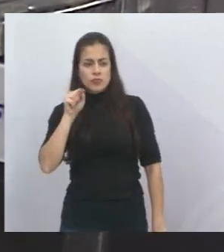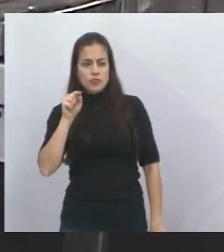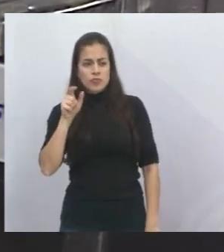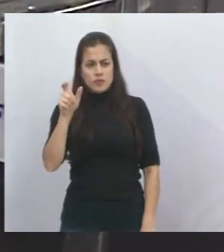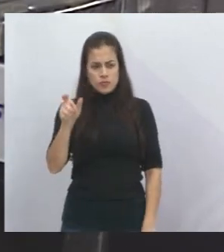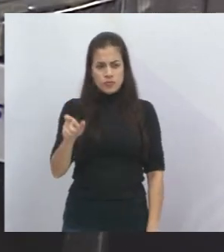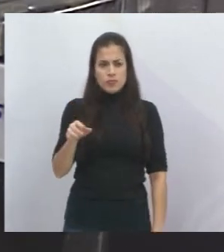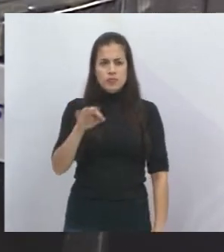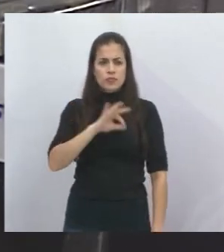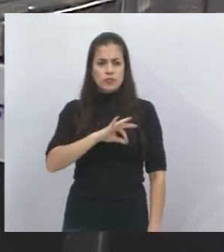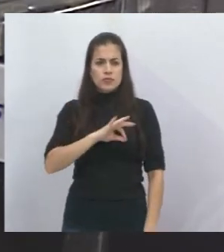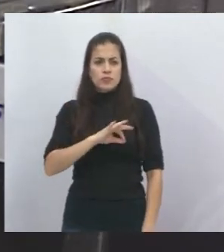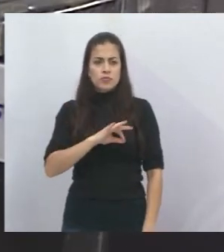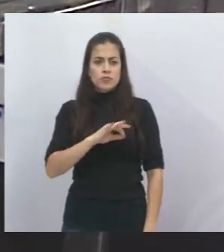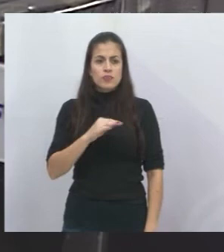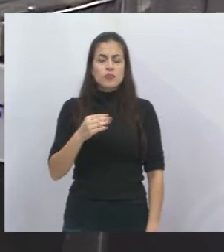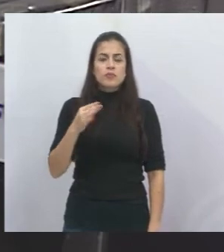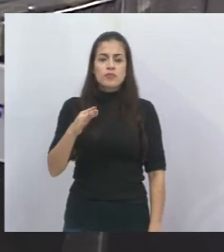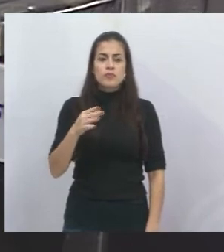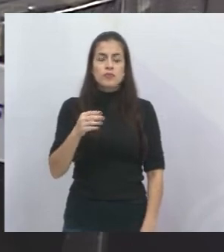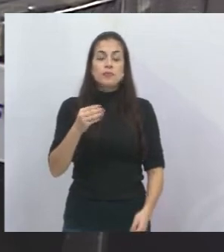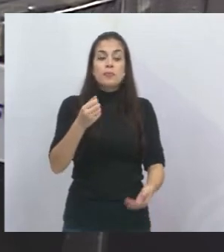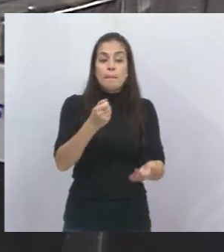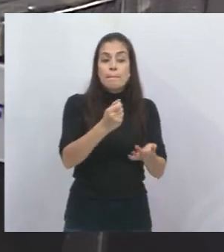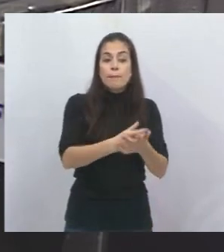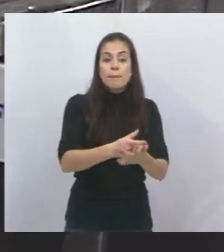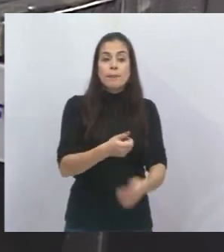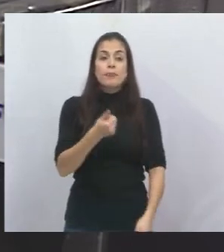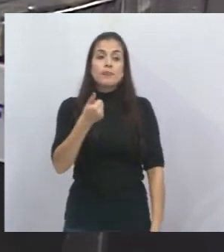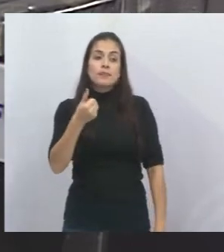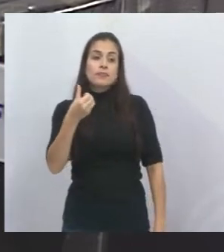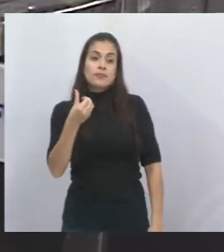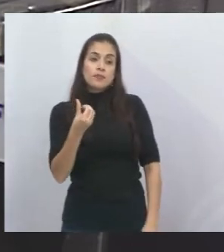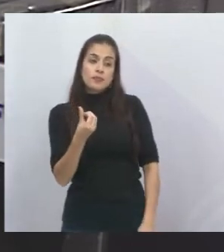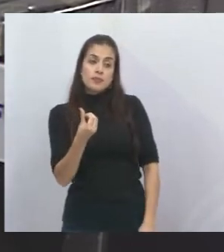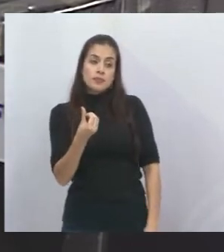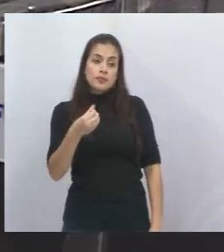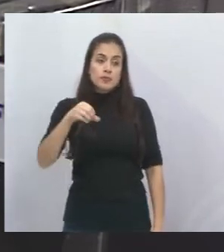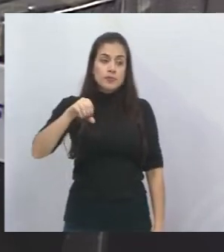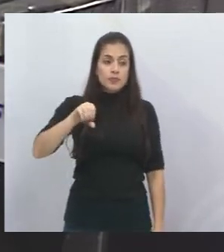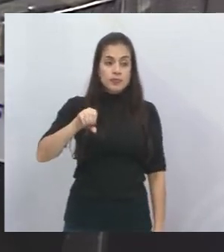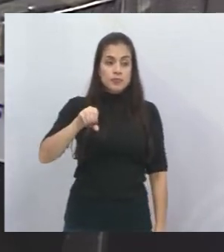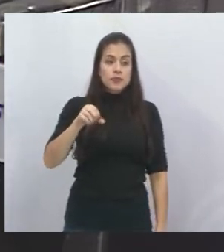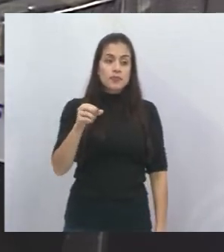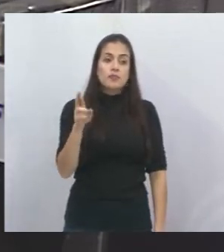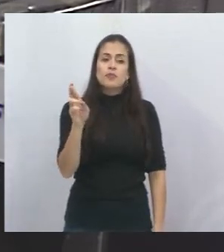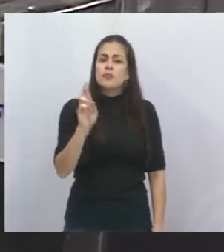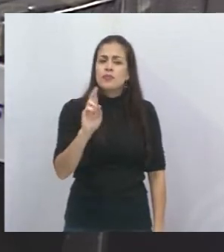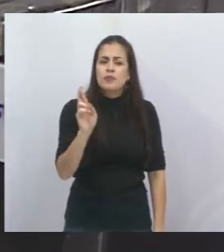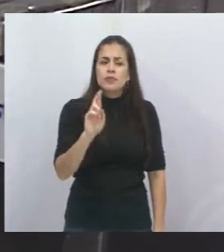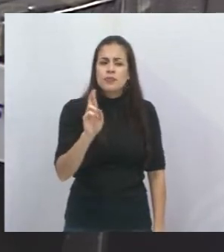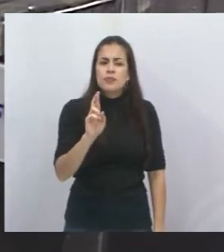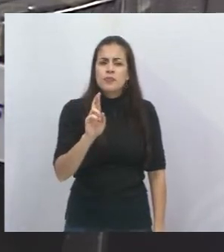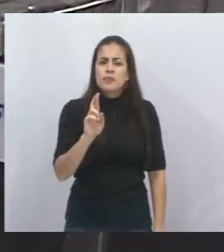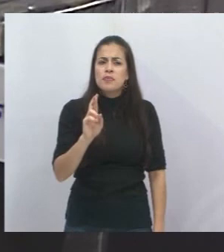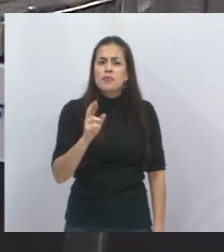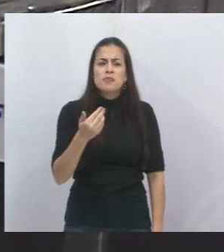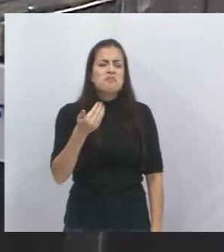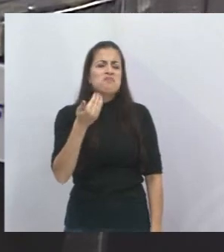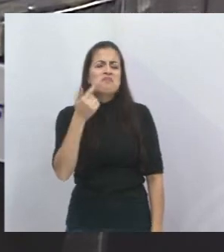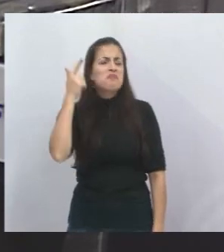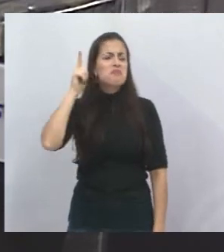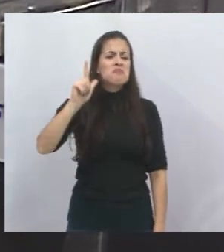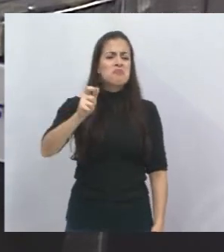4.848 vai pagar no máximo R$ 169. Então, falar que isso vai acabar com a vida da pessoa, que não vai pagar convênio, que não